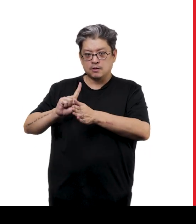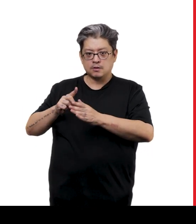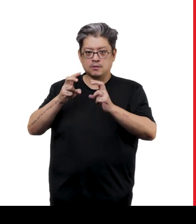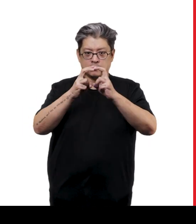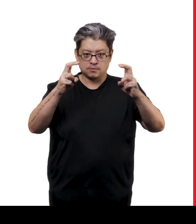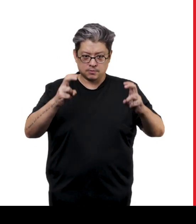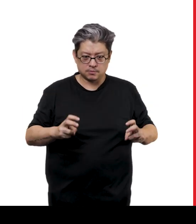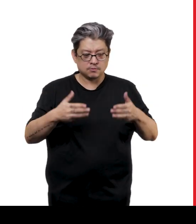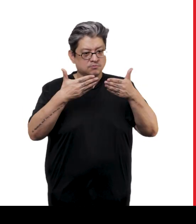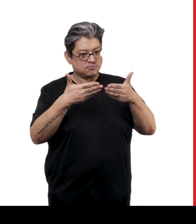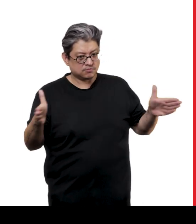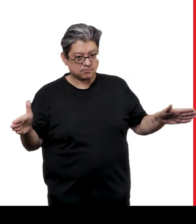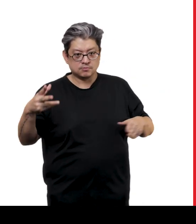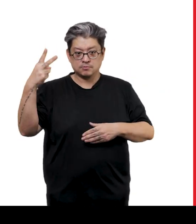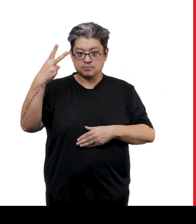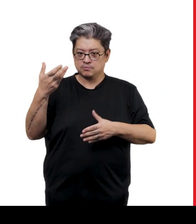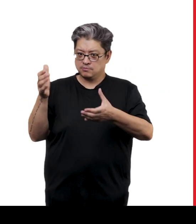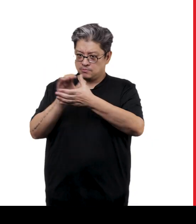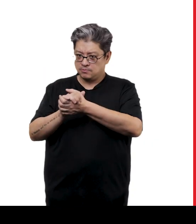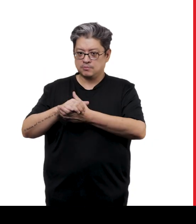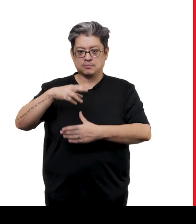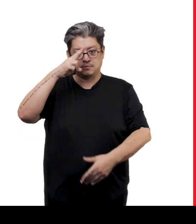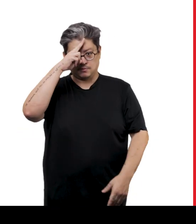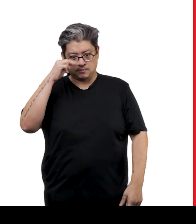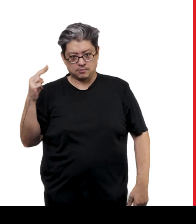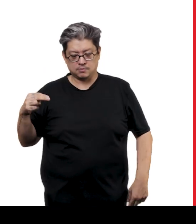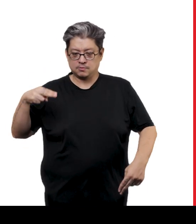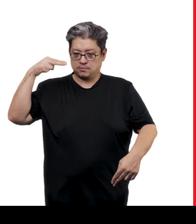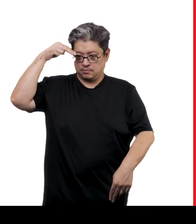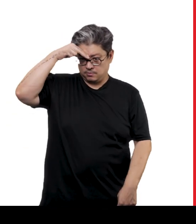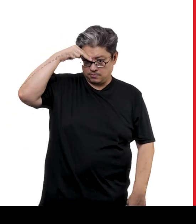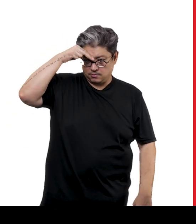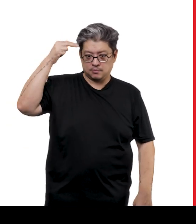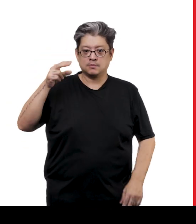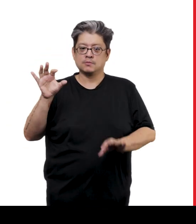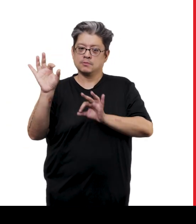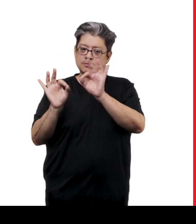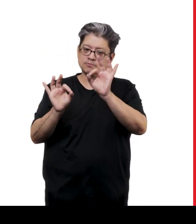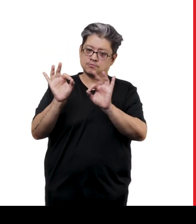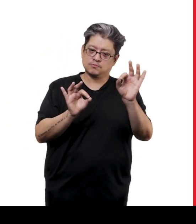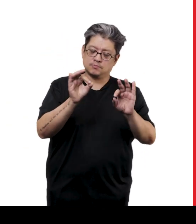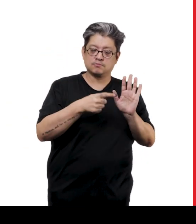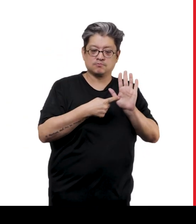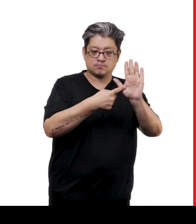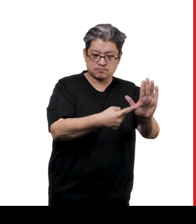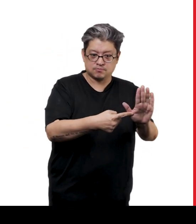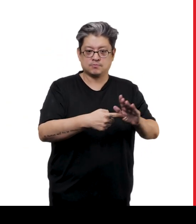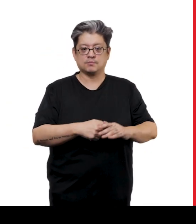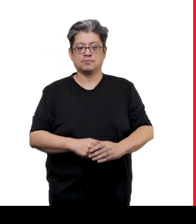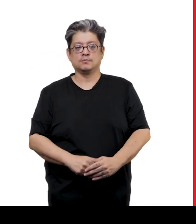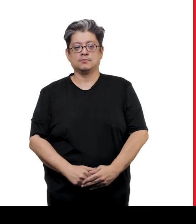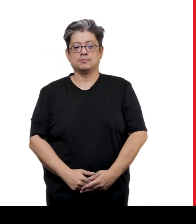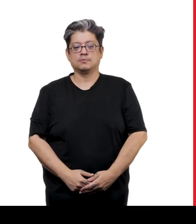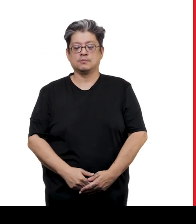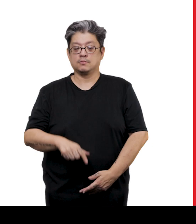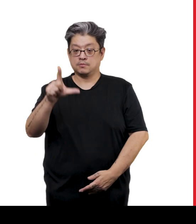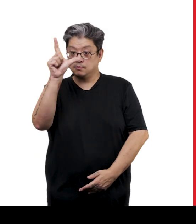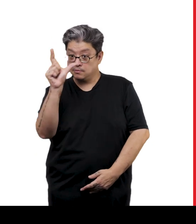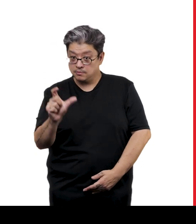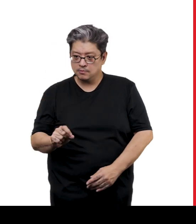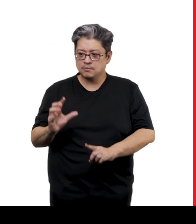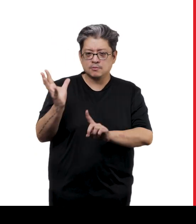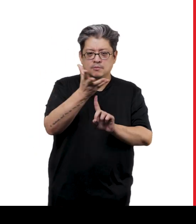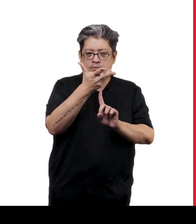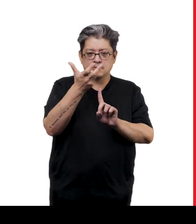Maria Bardi organizou a exposição Arte Italiana Antiga no Rio de Janeiro. A mostra apresentava